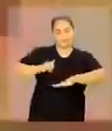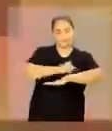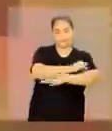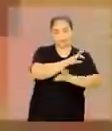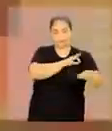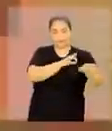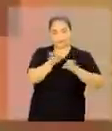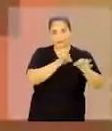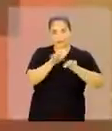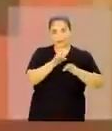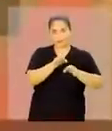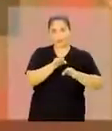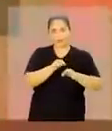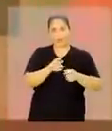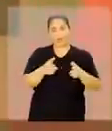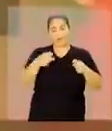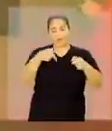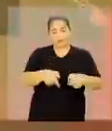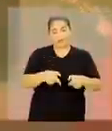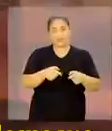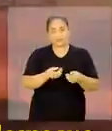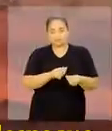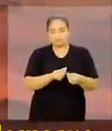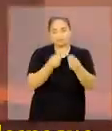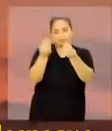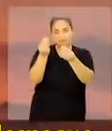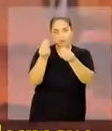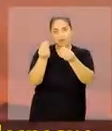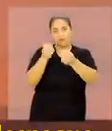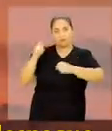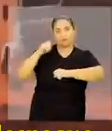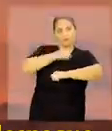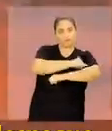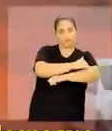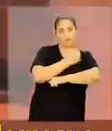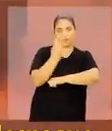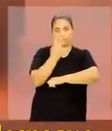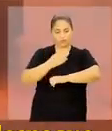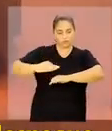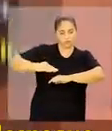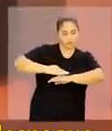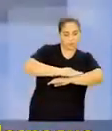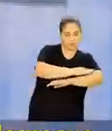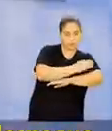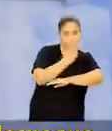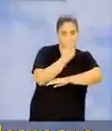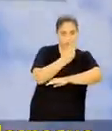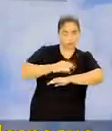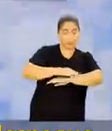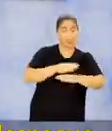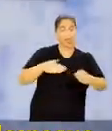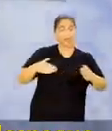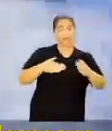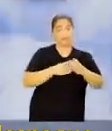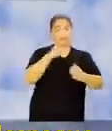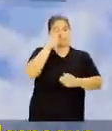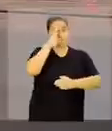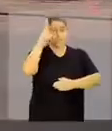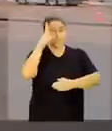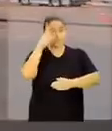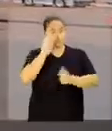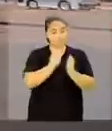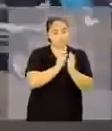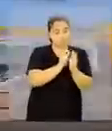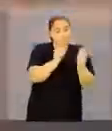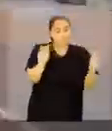voos, desde a duplicação da via de acesso até, principalmente, a ampliação da pista de pouso e decolagens e